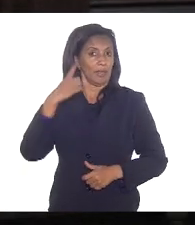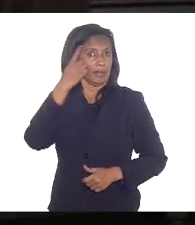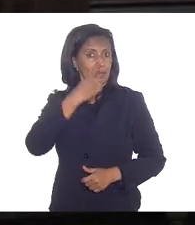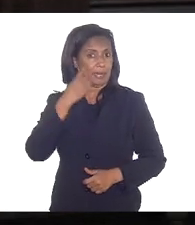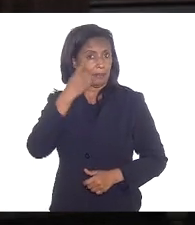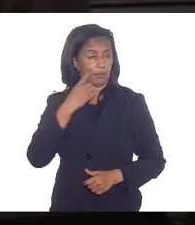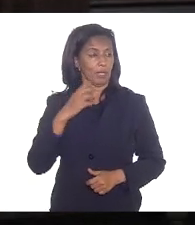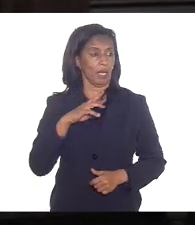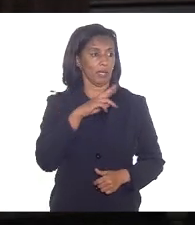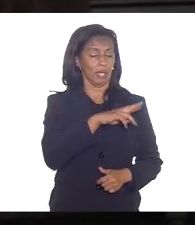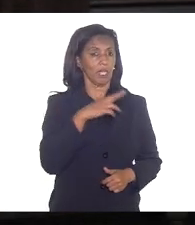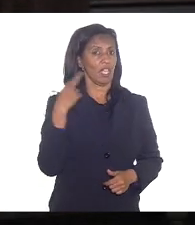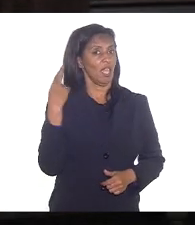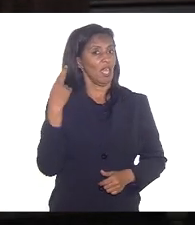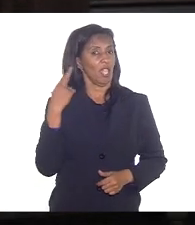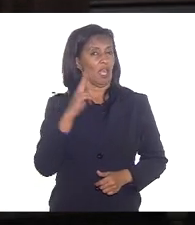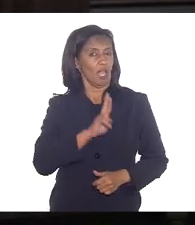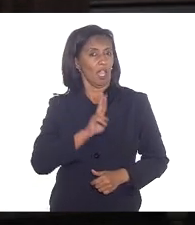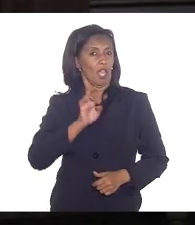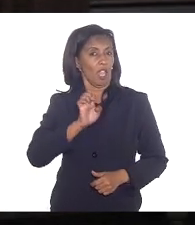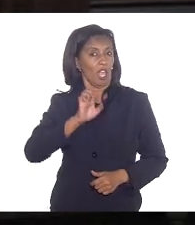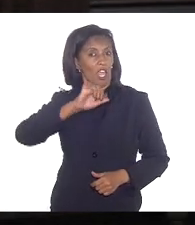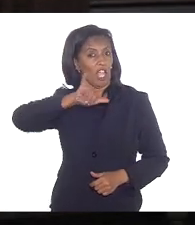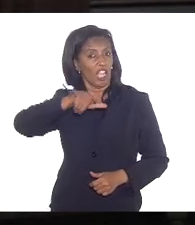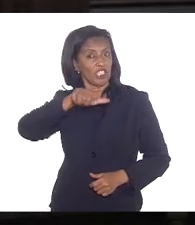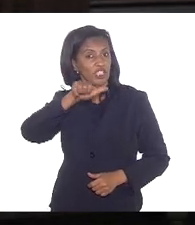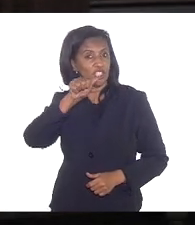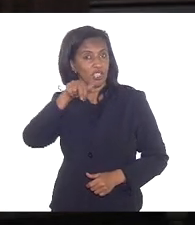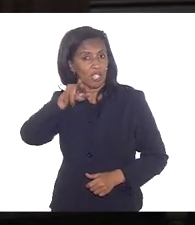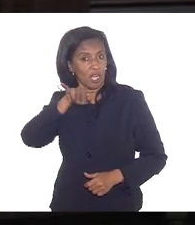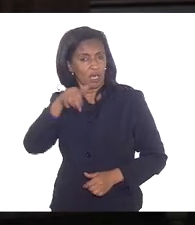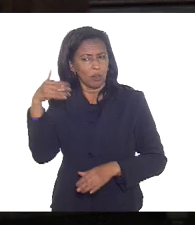deputada Rejane participaram efetivamente